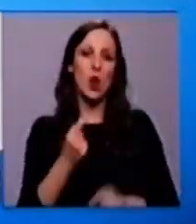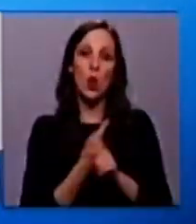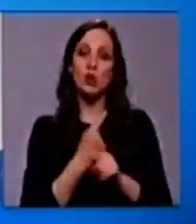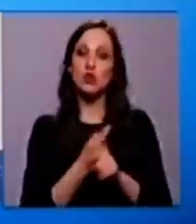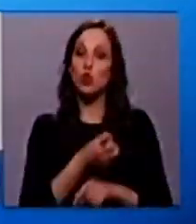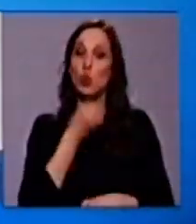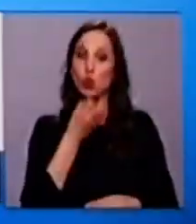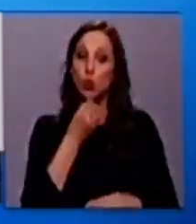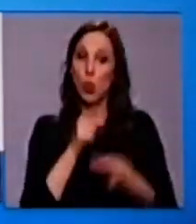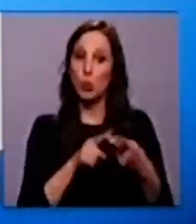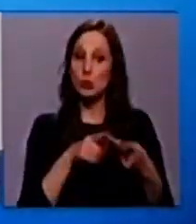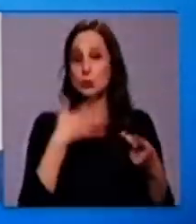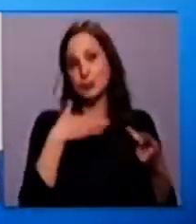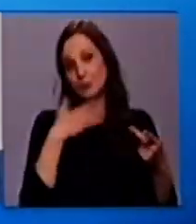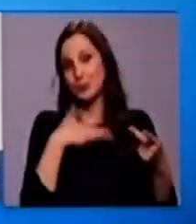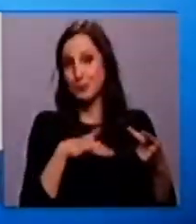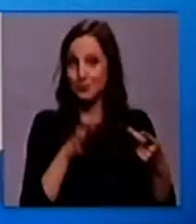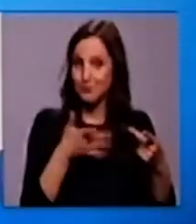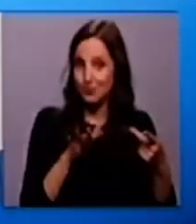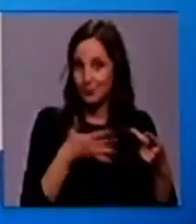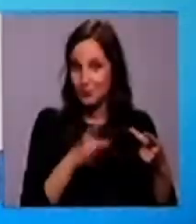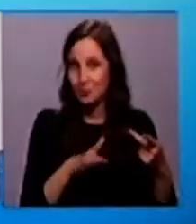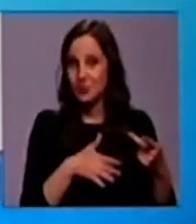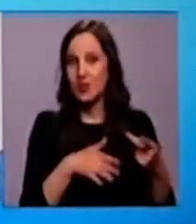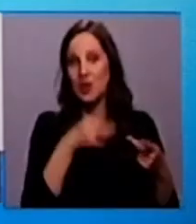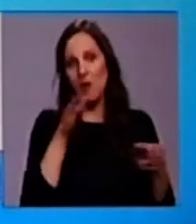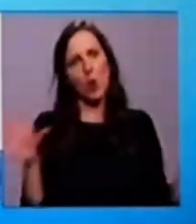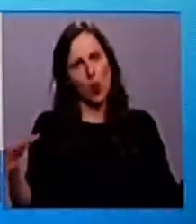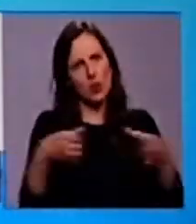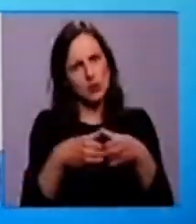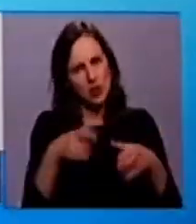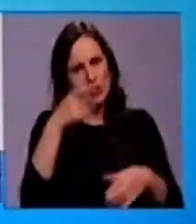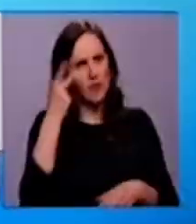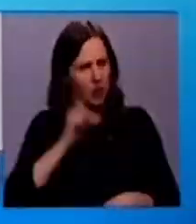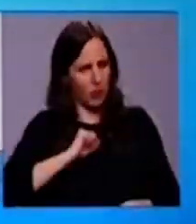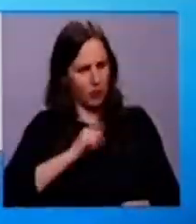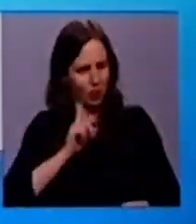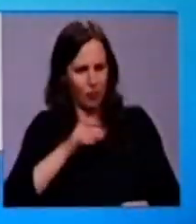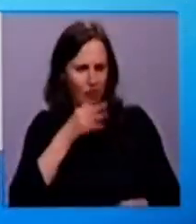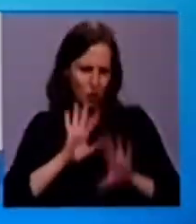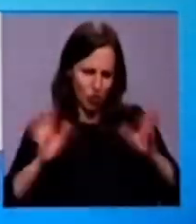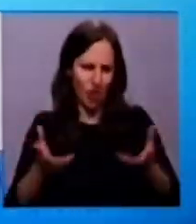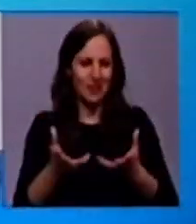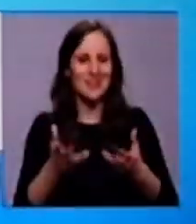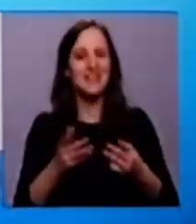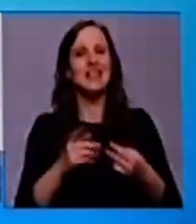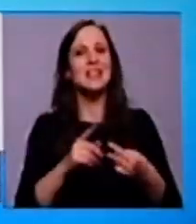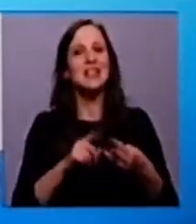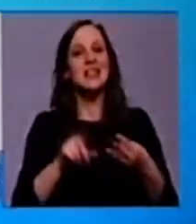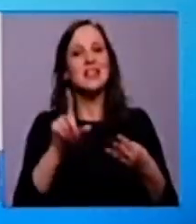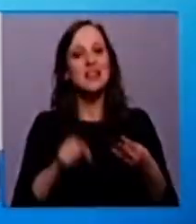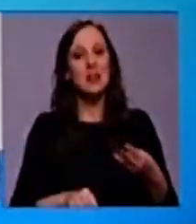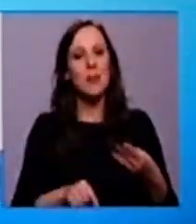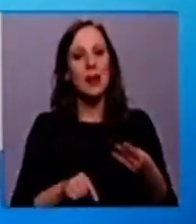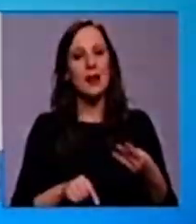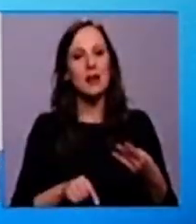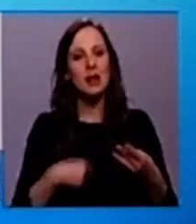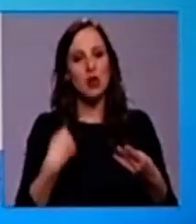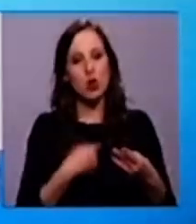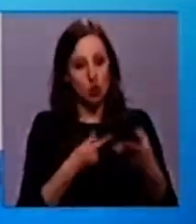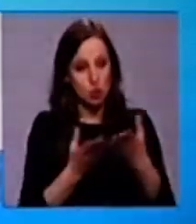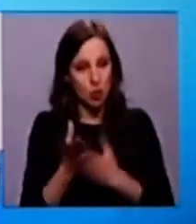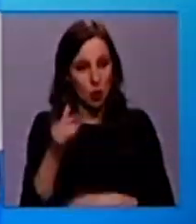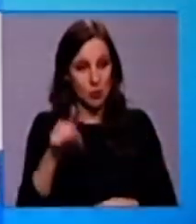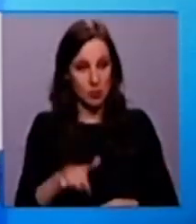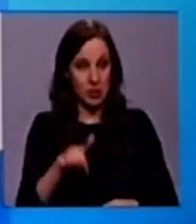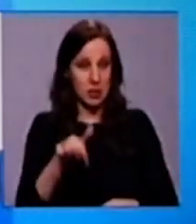de coisas menos boas. Estou a falar coletivamente, não da minha vida. Mas cá continuamos, cá andamos,